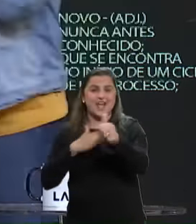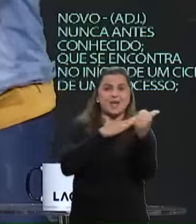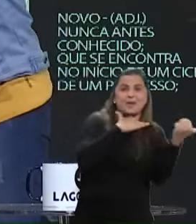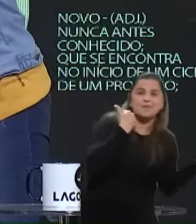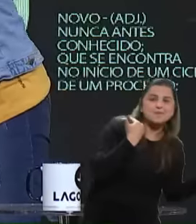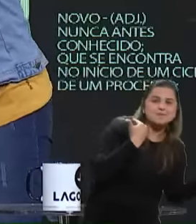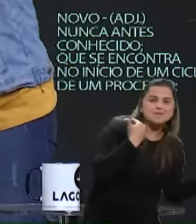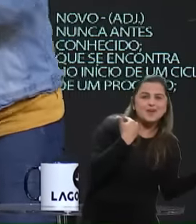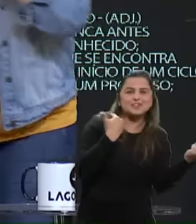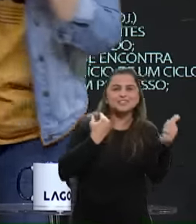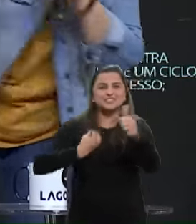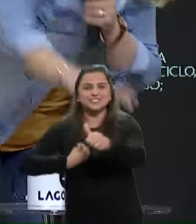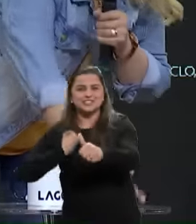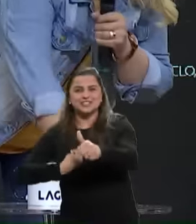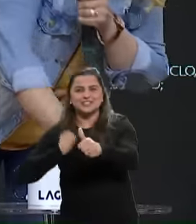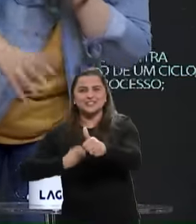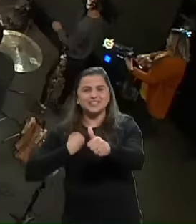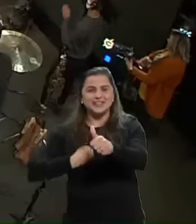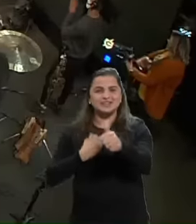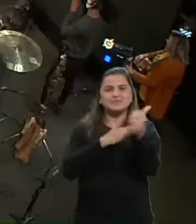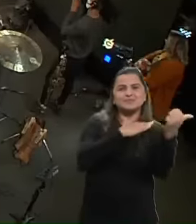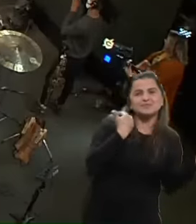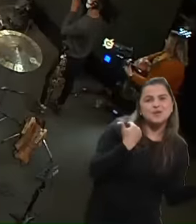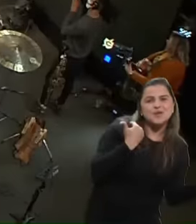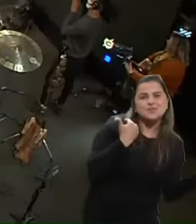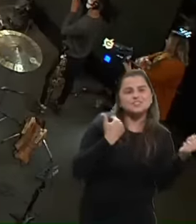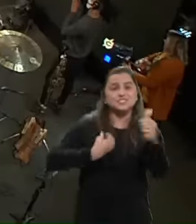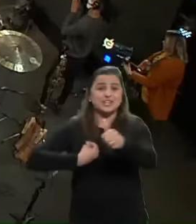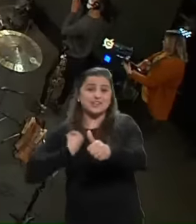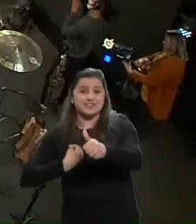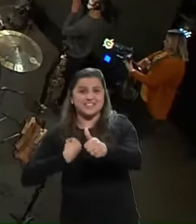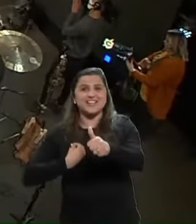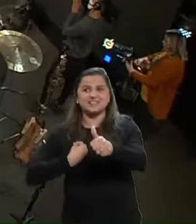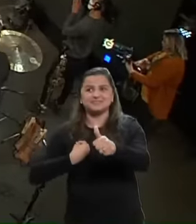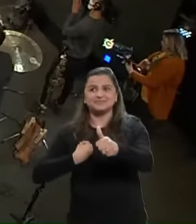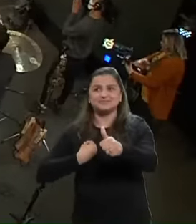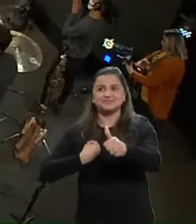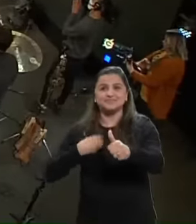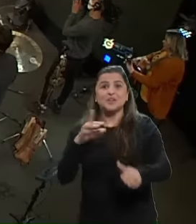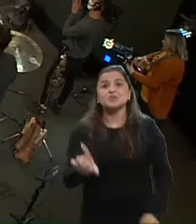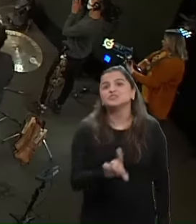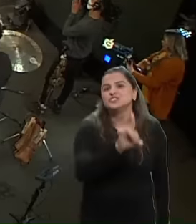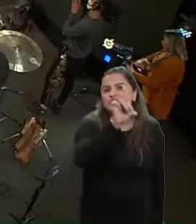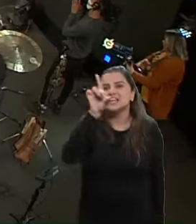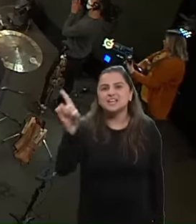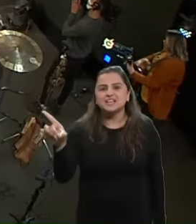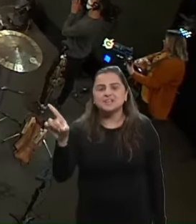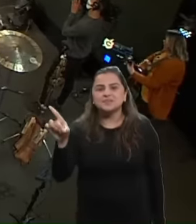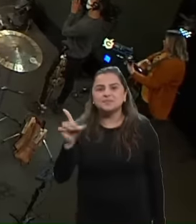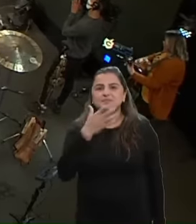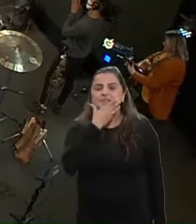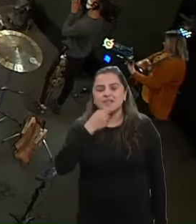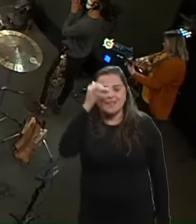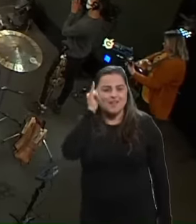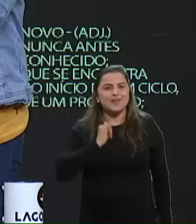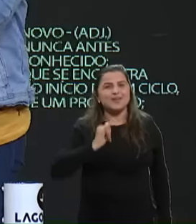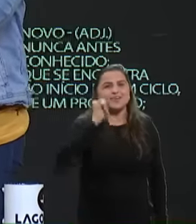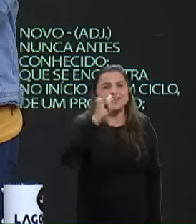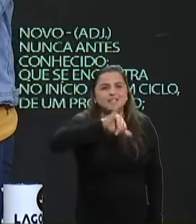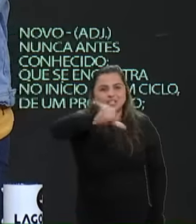vida. Morte, vida. Um dia o profeta João